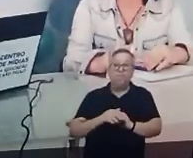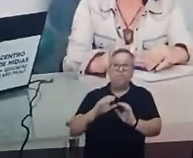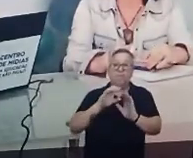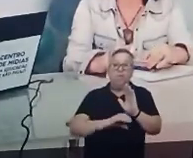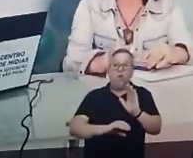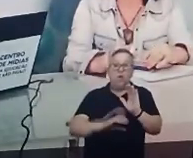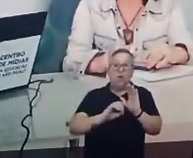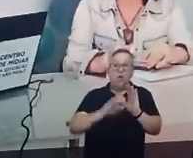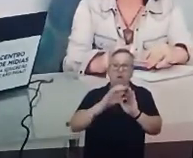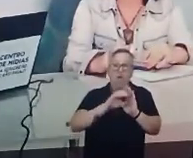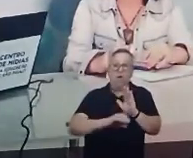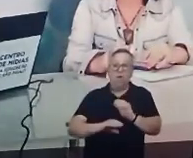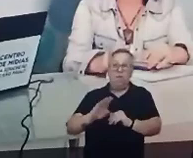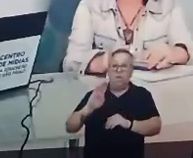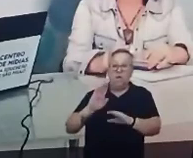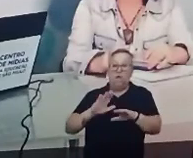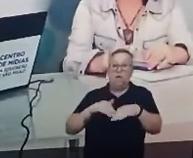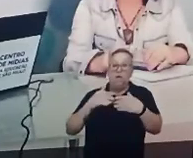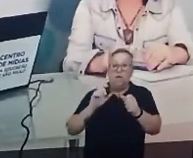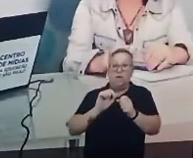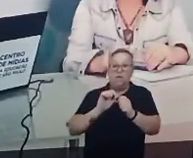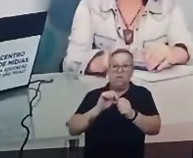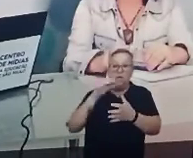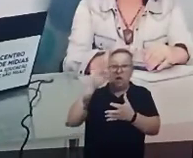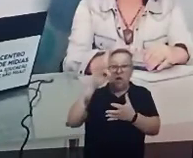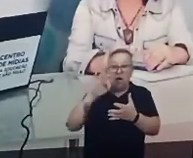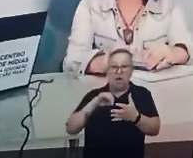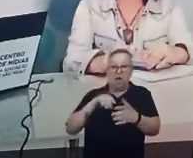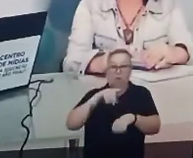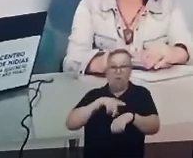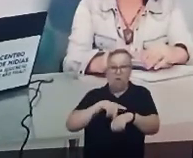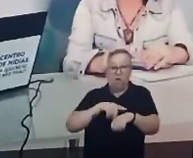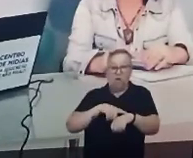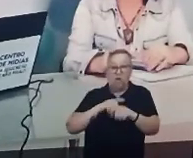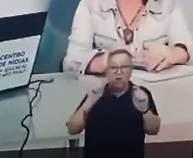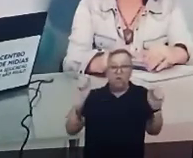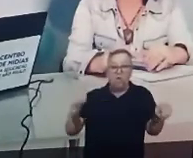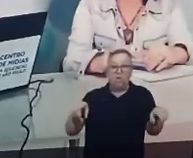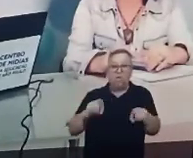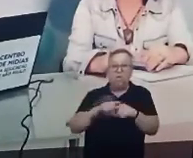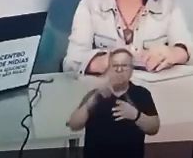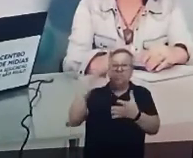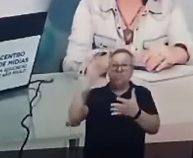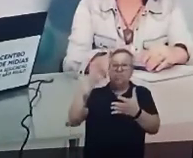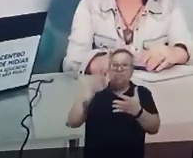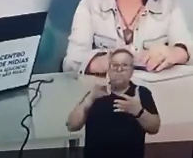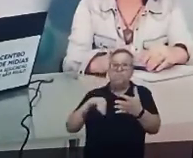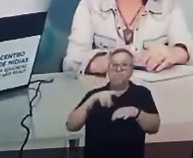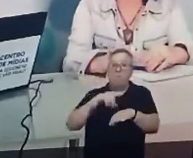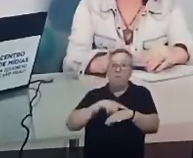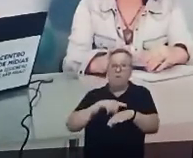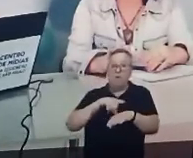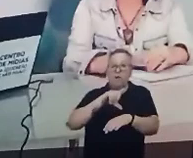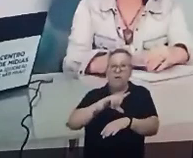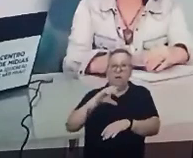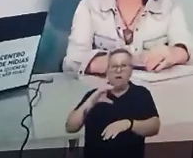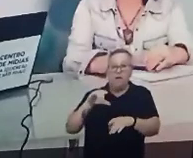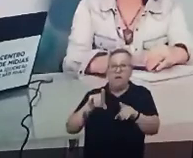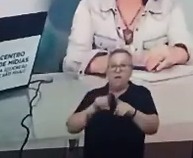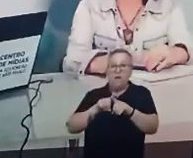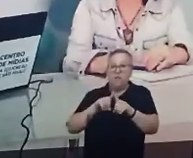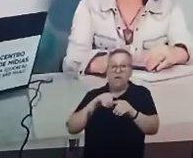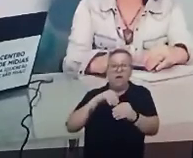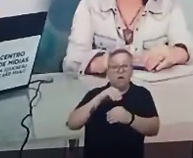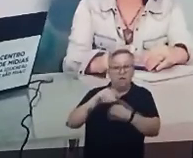O, categoria V, quando eu for fazer a conferência do período, eu posso conferir o tempo de LC deles,